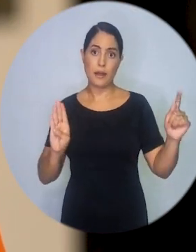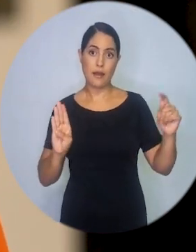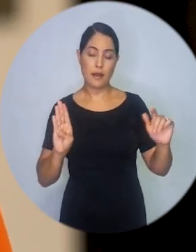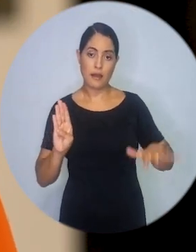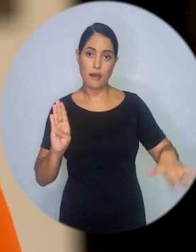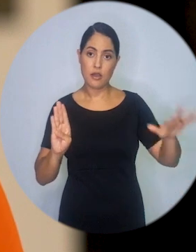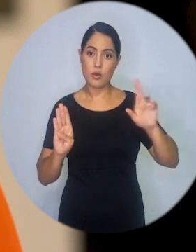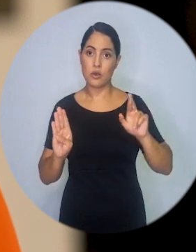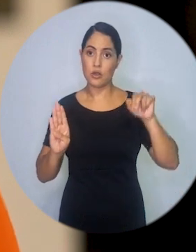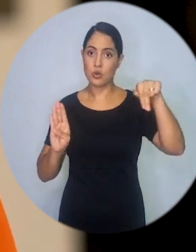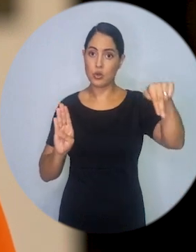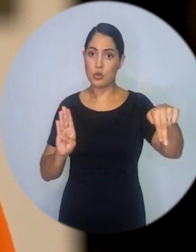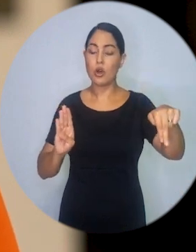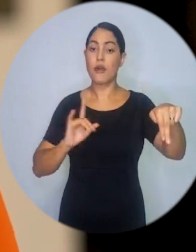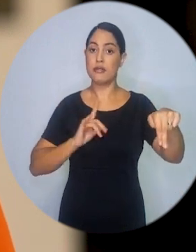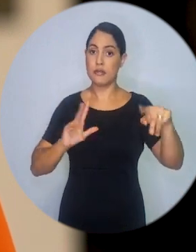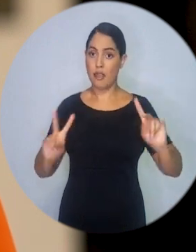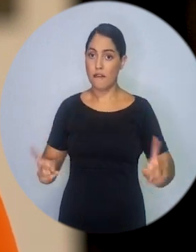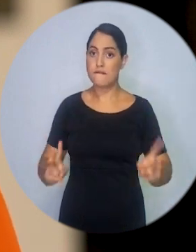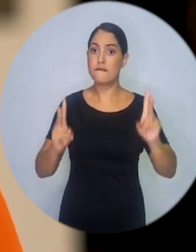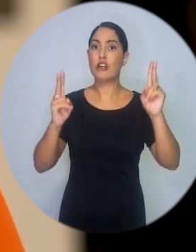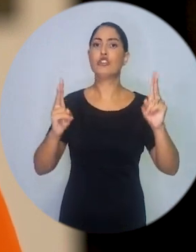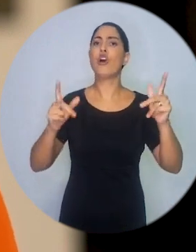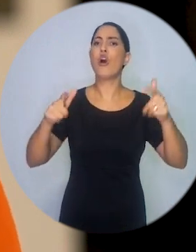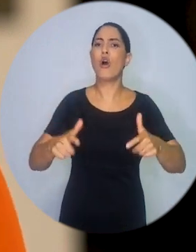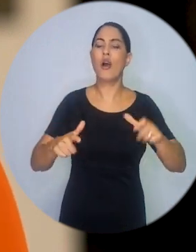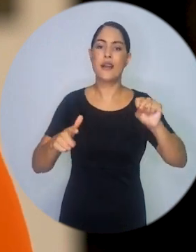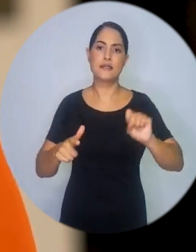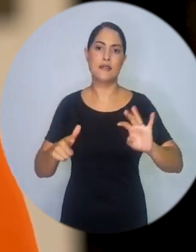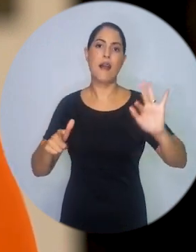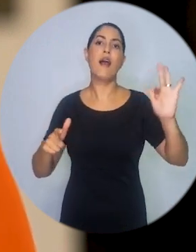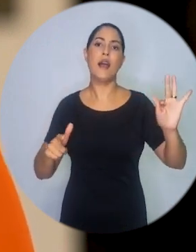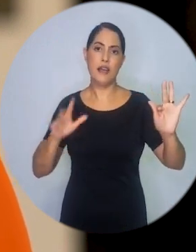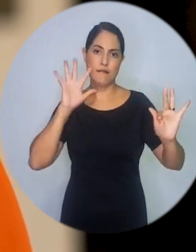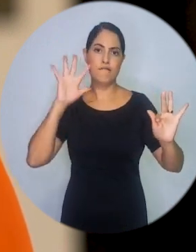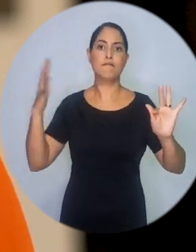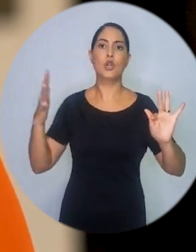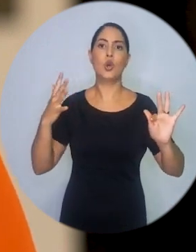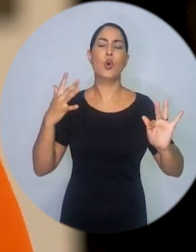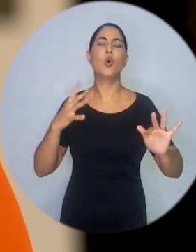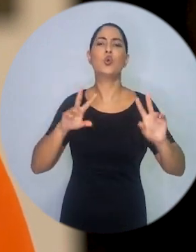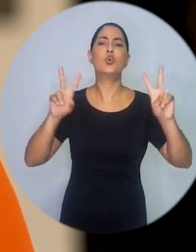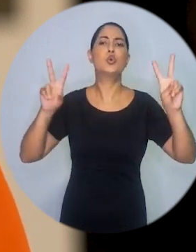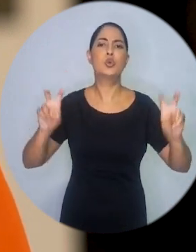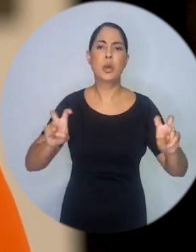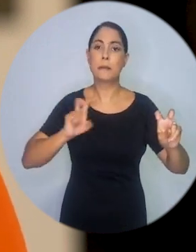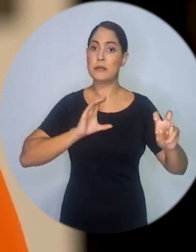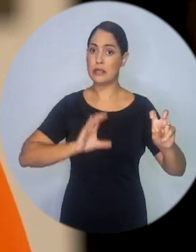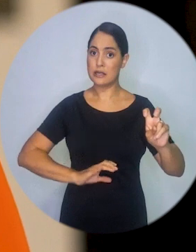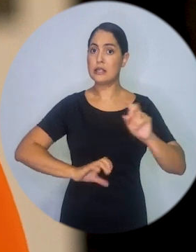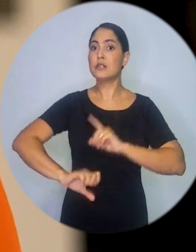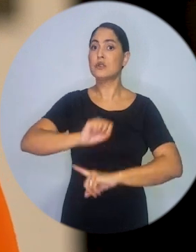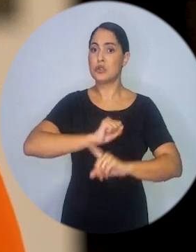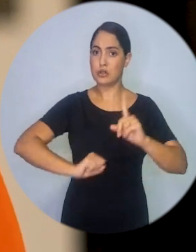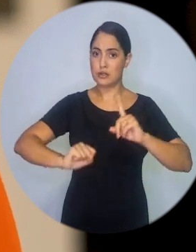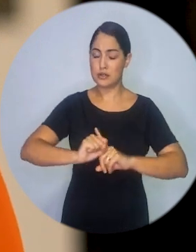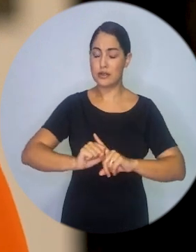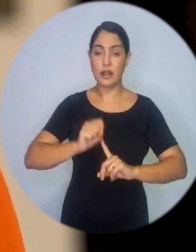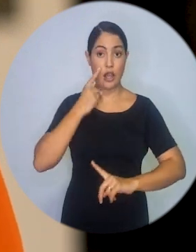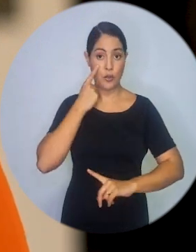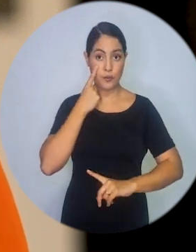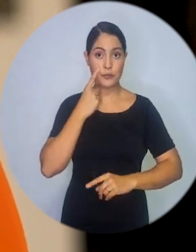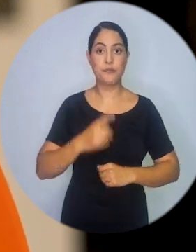e a Seccional do Rio Grande do Norte obtiveram uma grande vitória no Supremo Tribunal Federal para a cidadania e